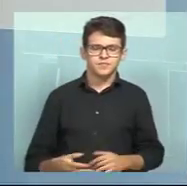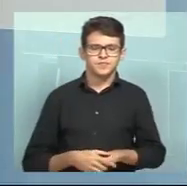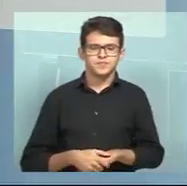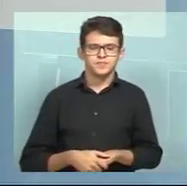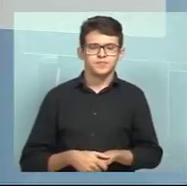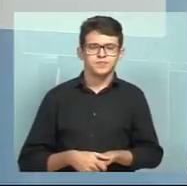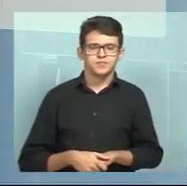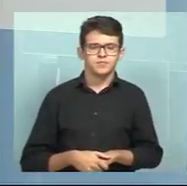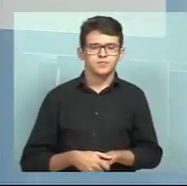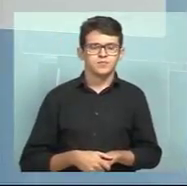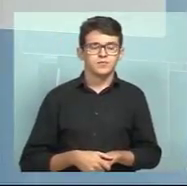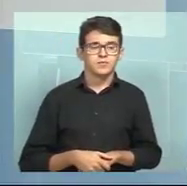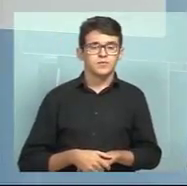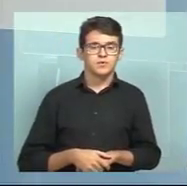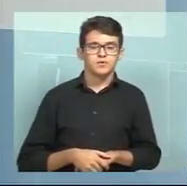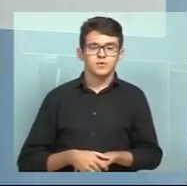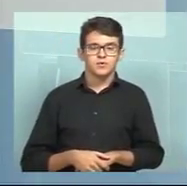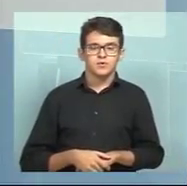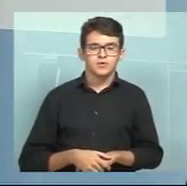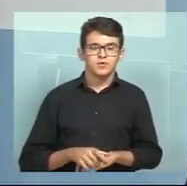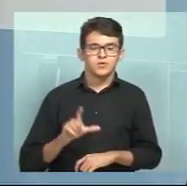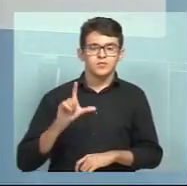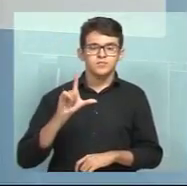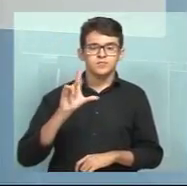de corrupção já existia. Ele foi